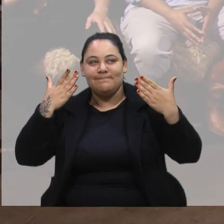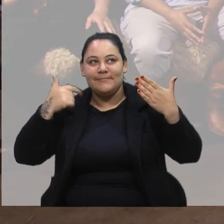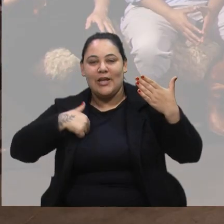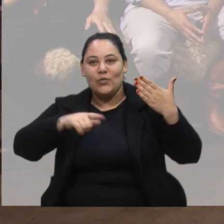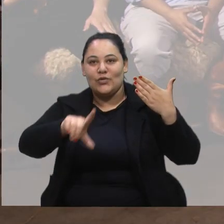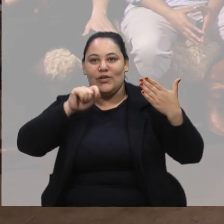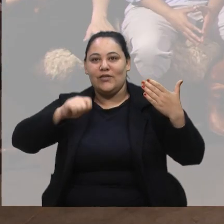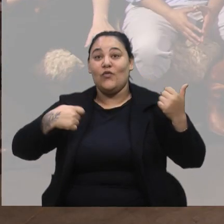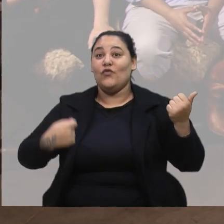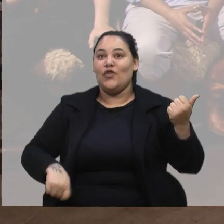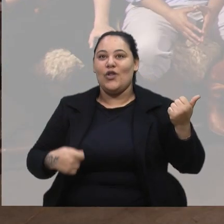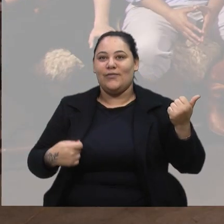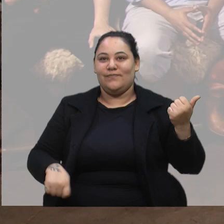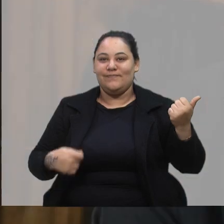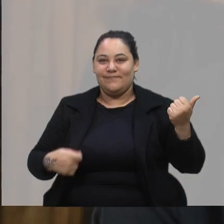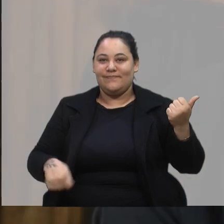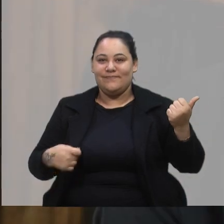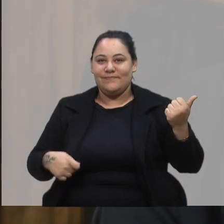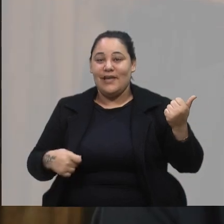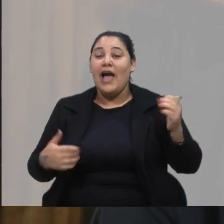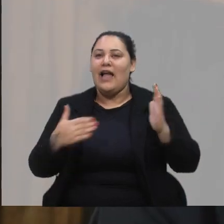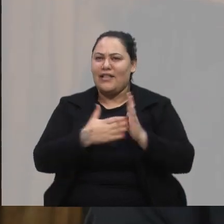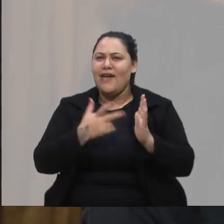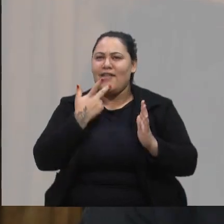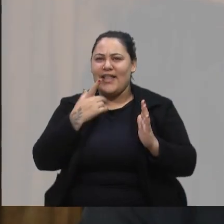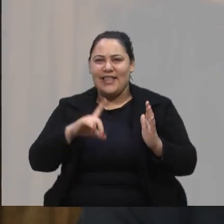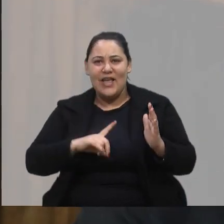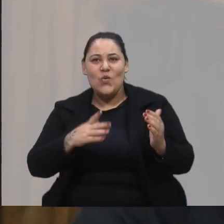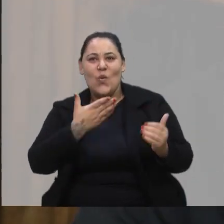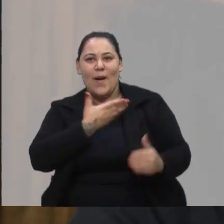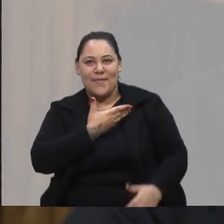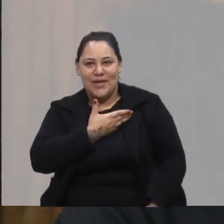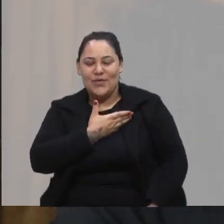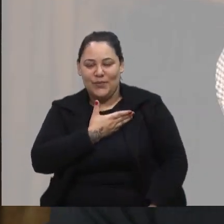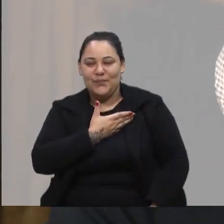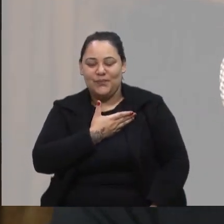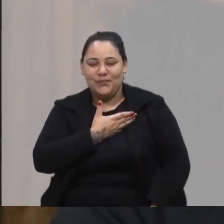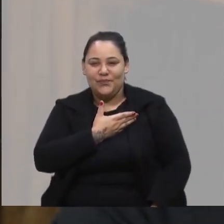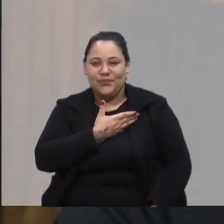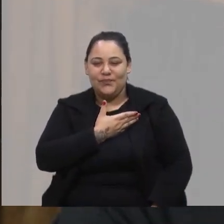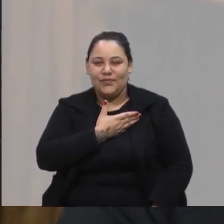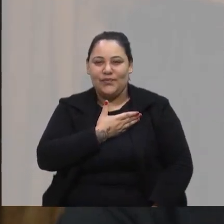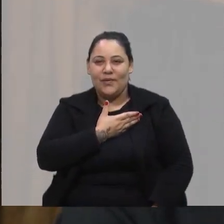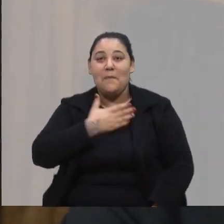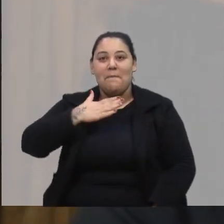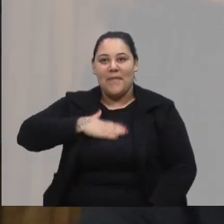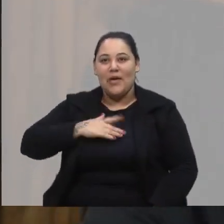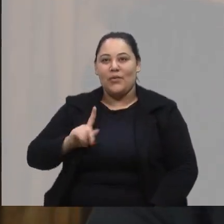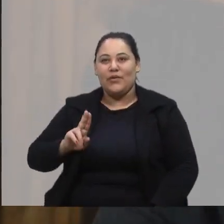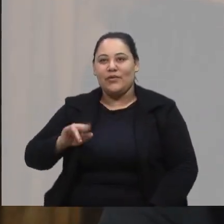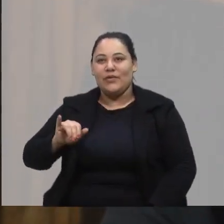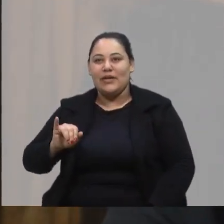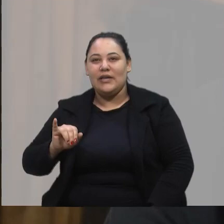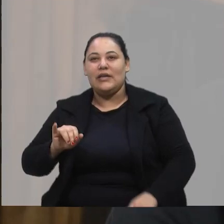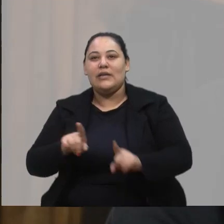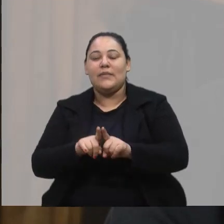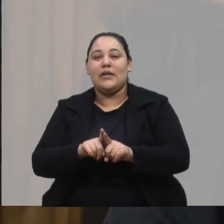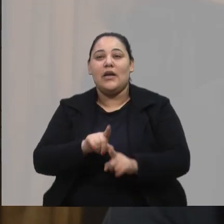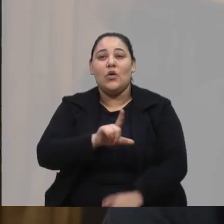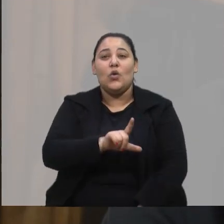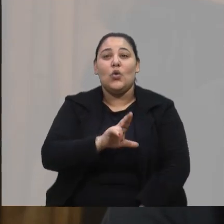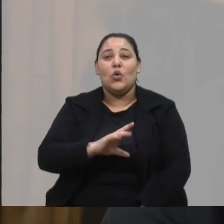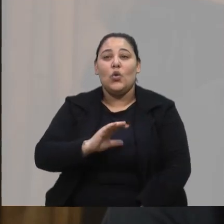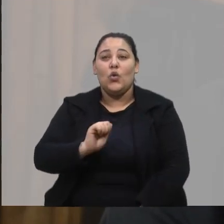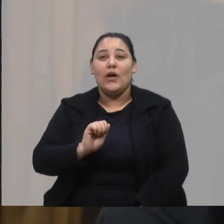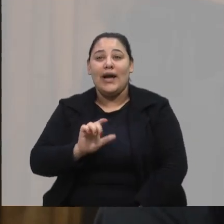pelo violão. Até eu ia comentar, tem um grande amigo meu e do Guilherme, que é o Lucas Gil, que foi